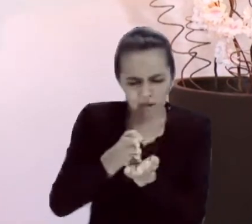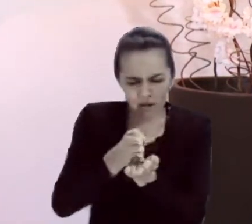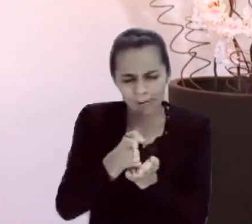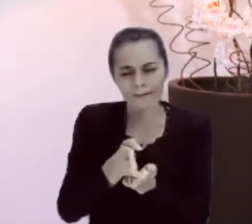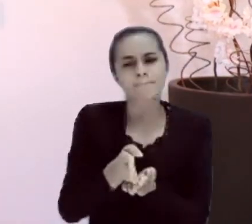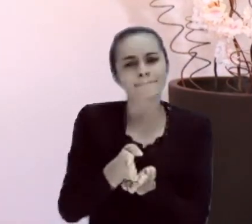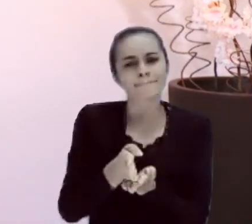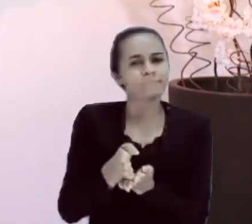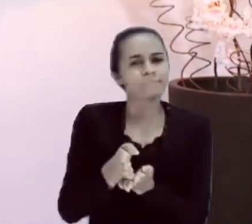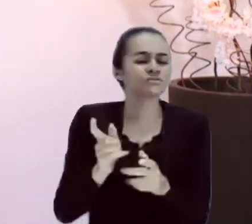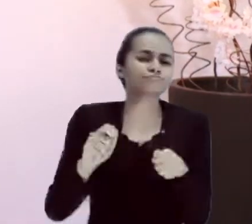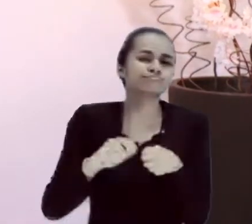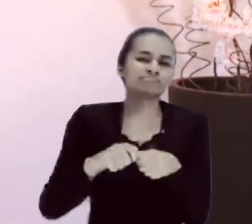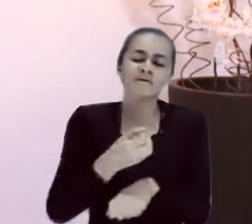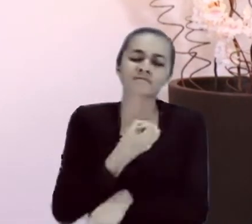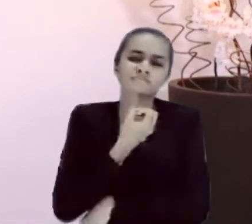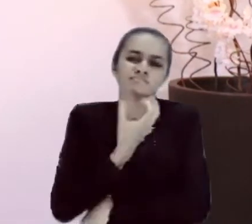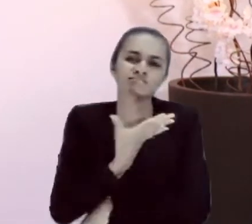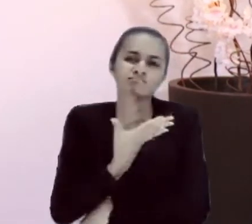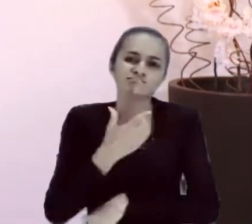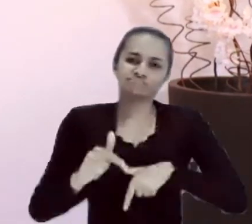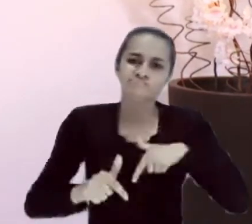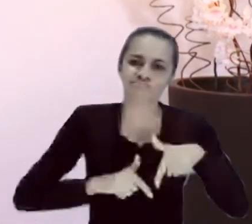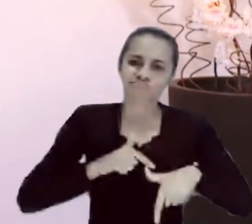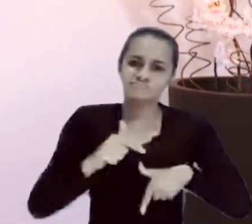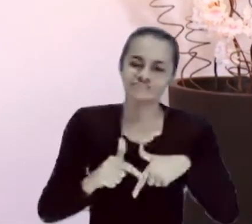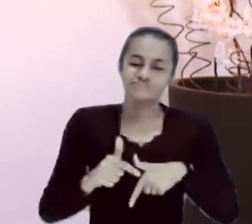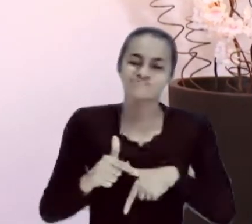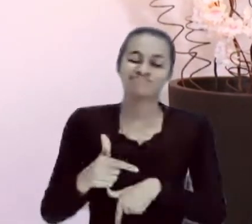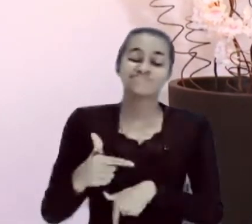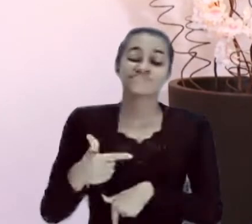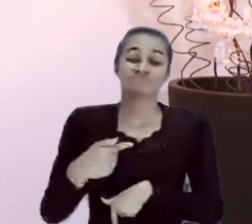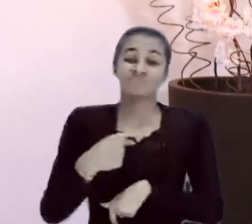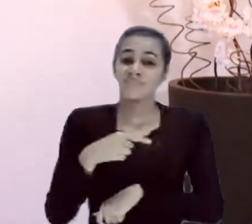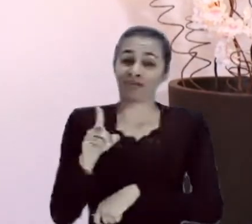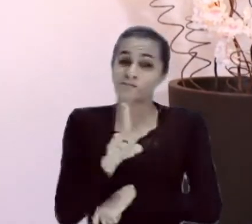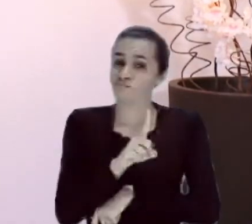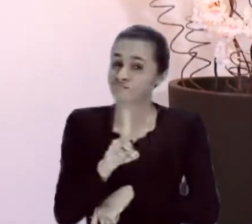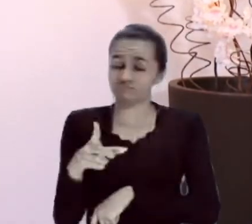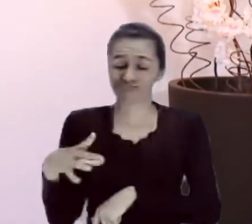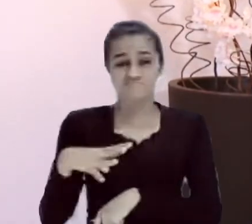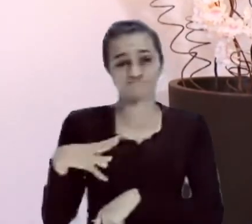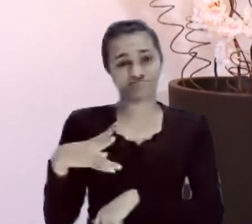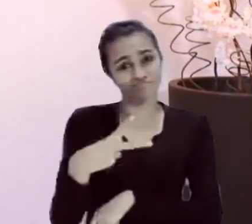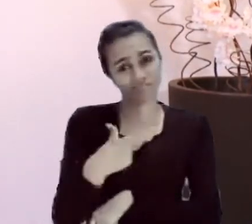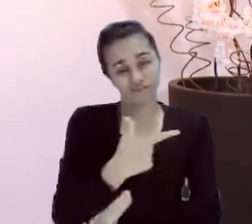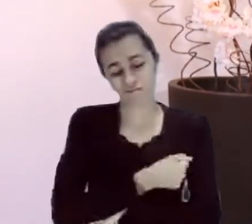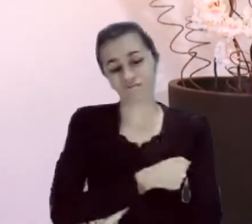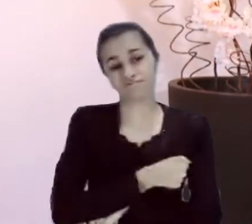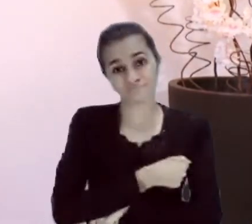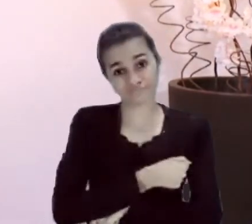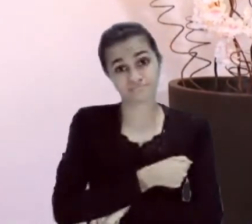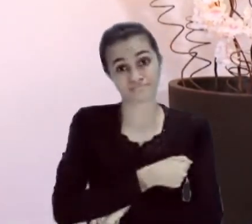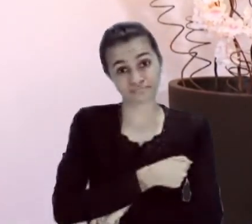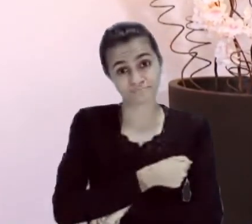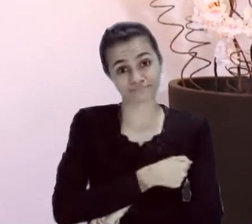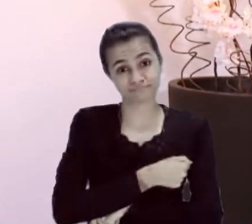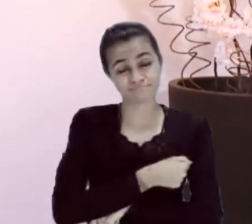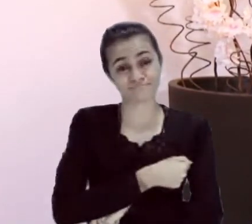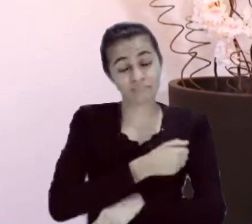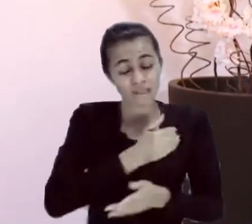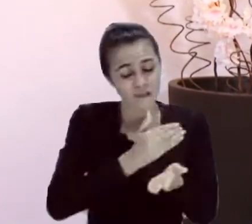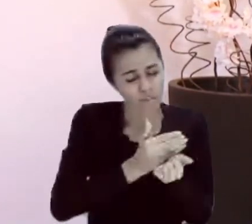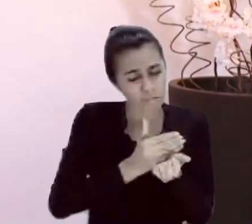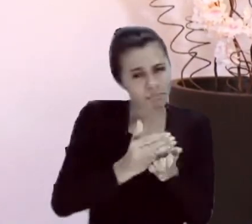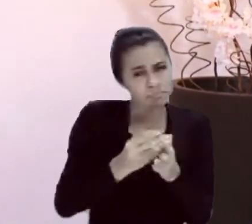boas obras, isso significa que eu não estou salvo. Então aqui nós começamos a perceber a